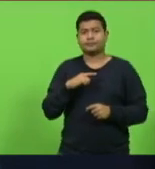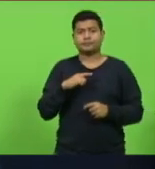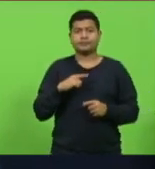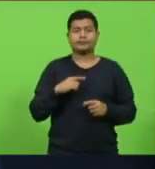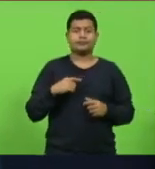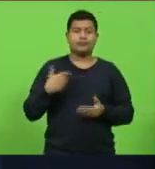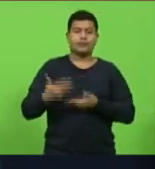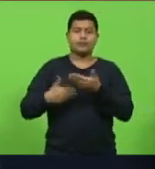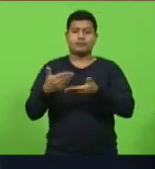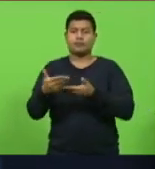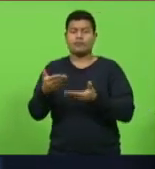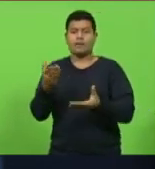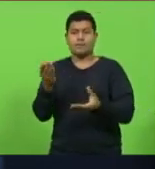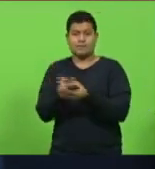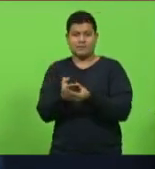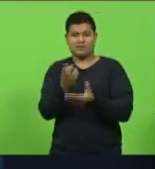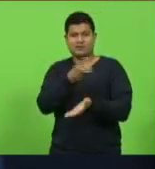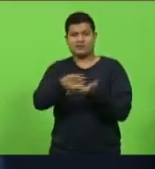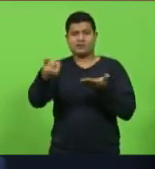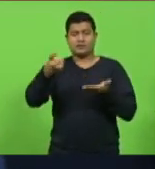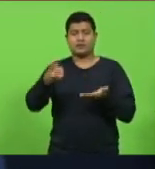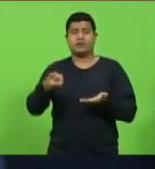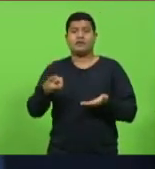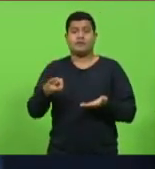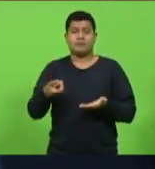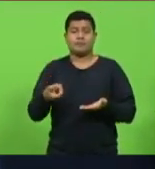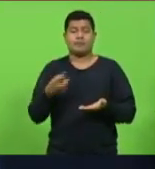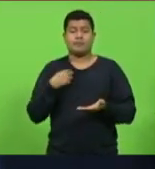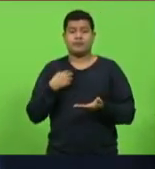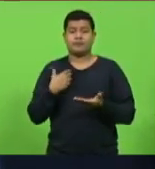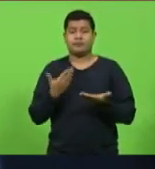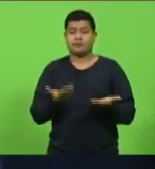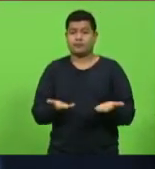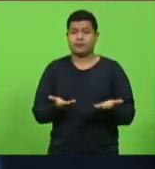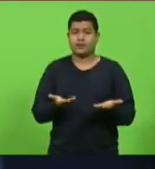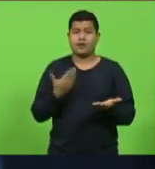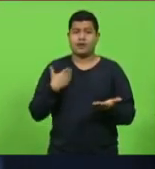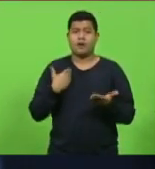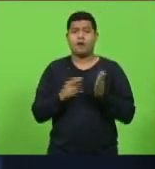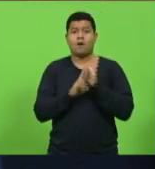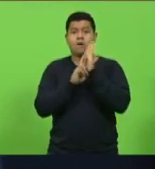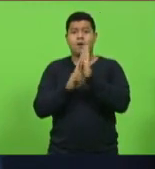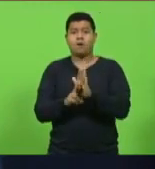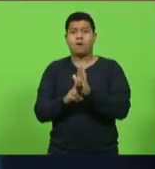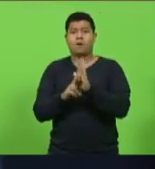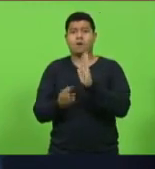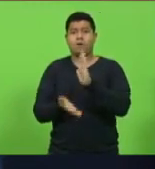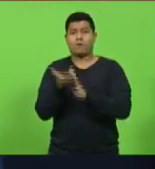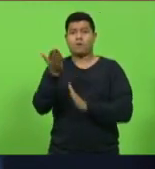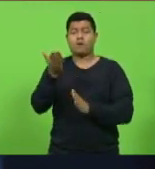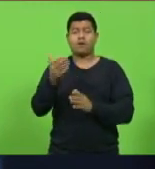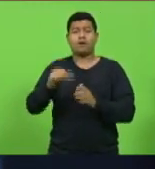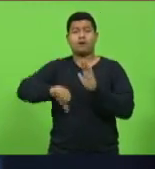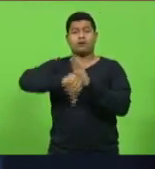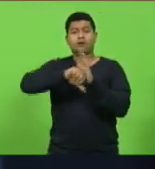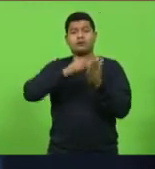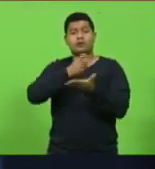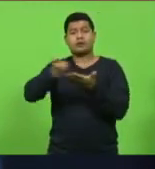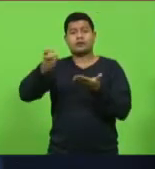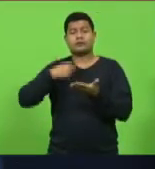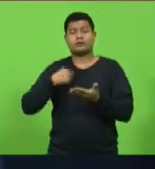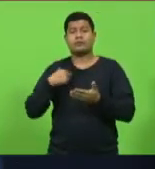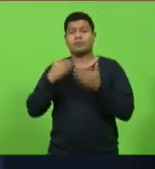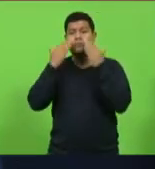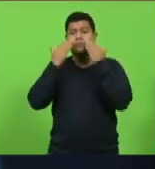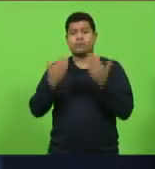é um processo de impeachment sendo assim a sustentação e o aumento de representações por crime de responsabilidade dão